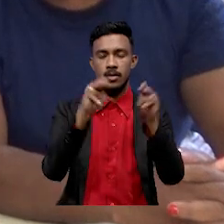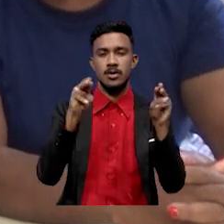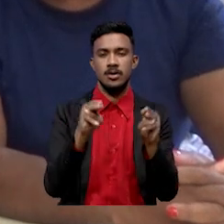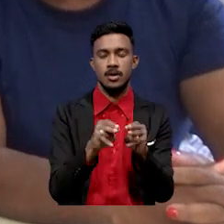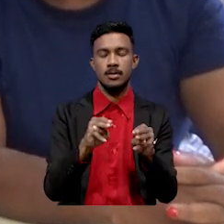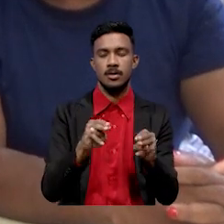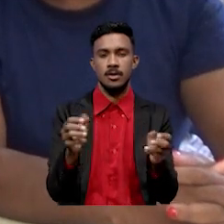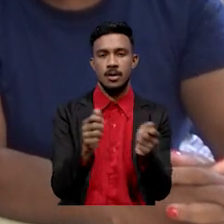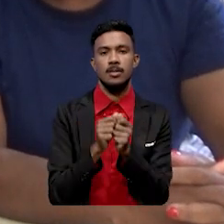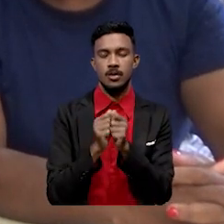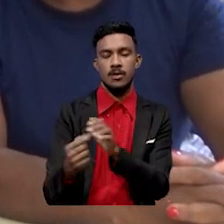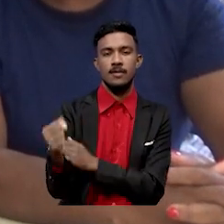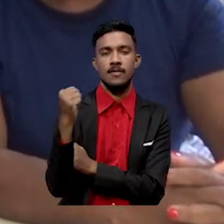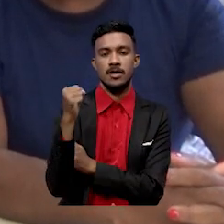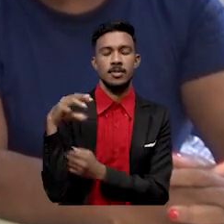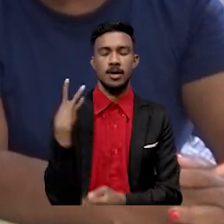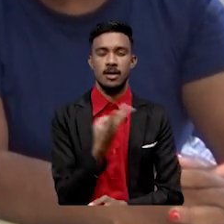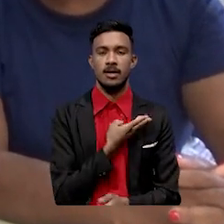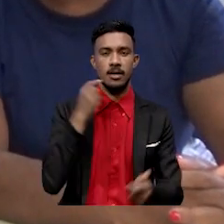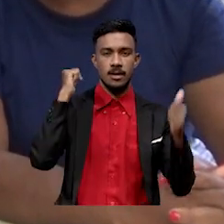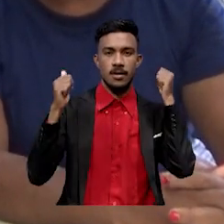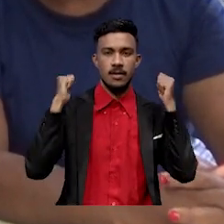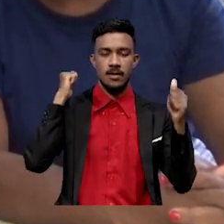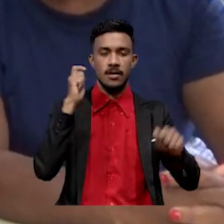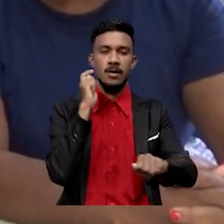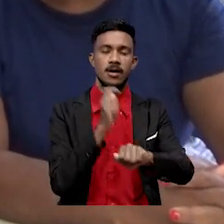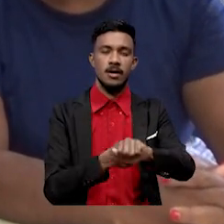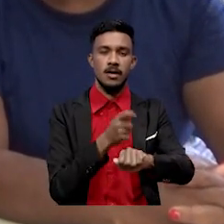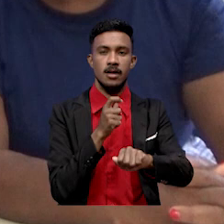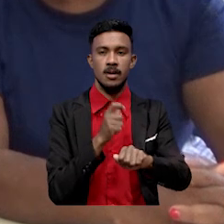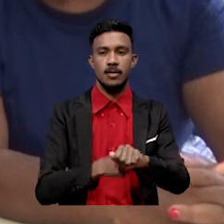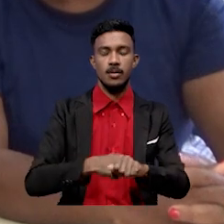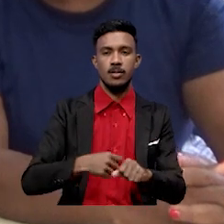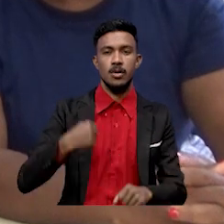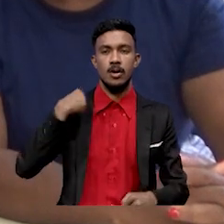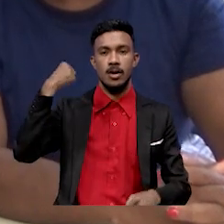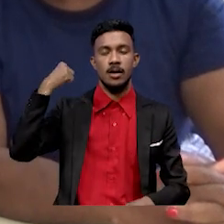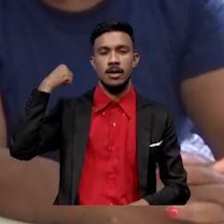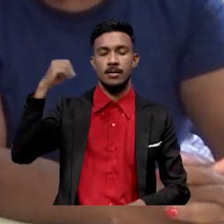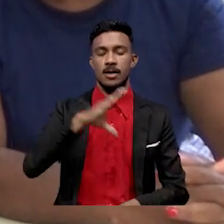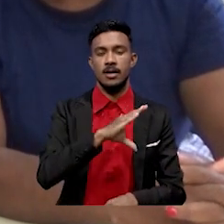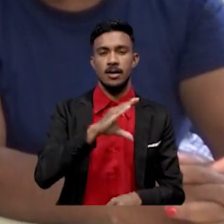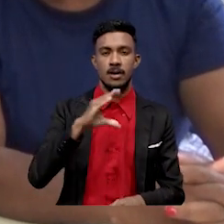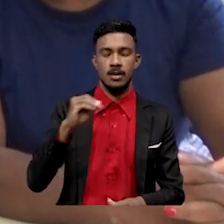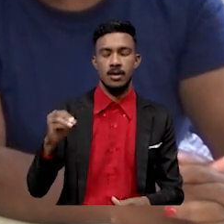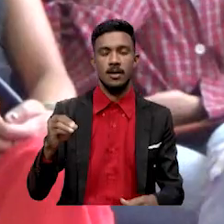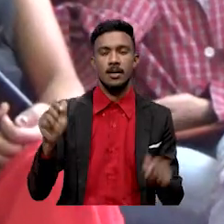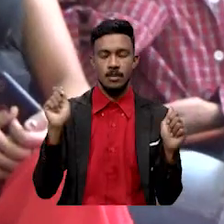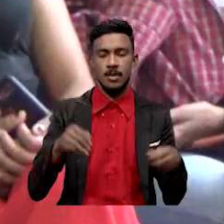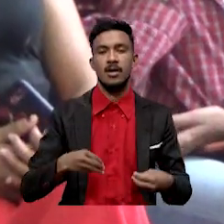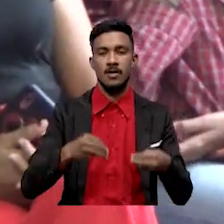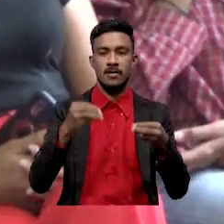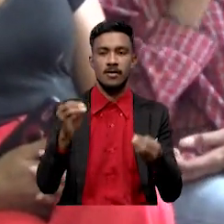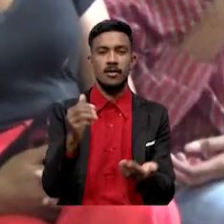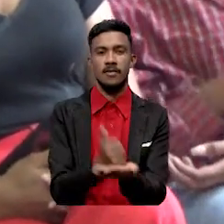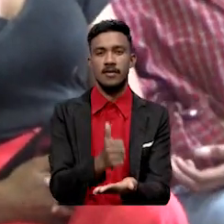força, ba itania atividade durante período pré-campanha, no pós-campanha, onde bele foi vitória,